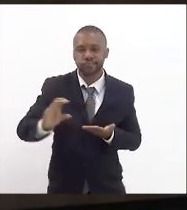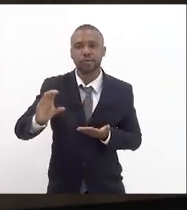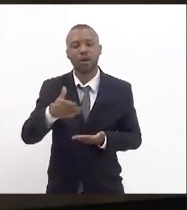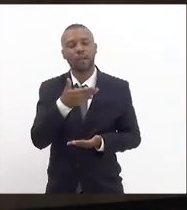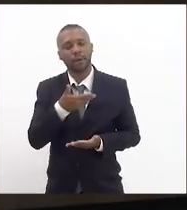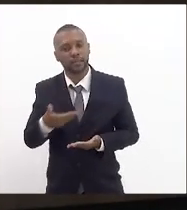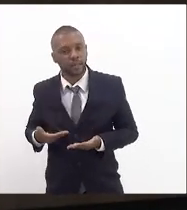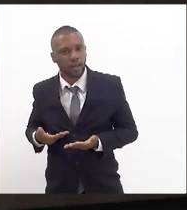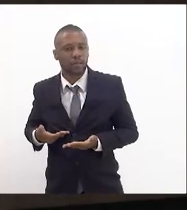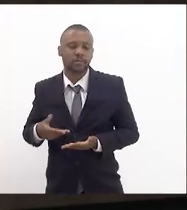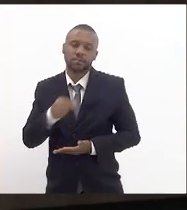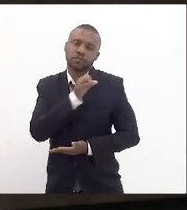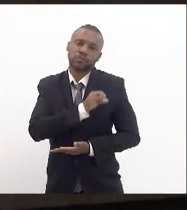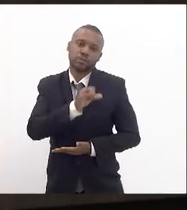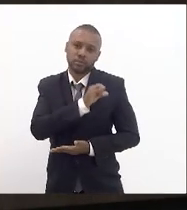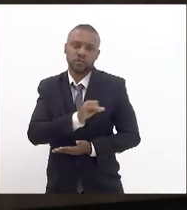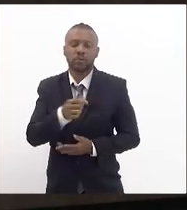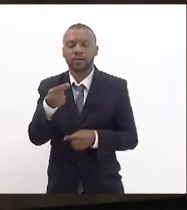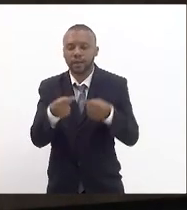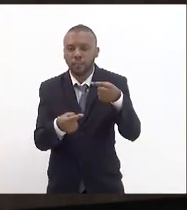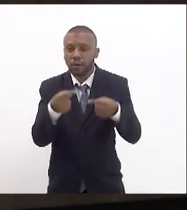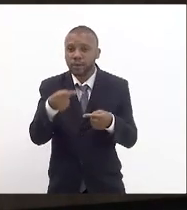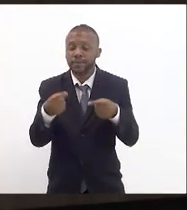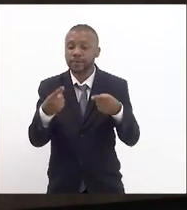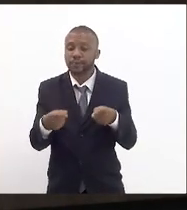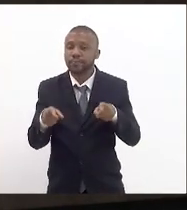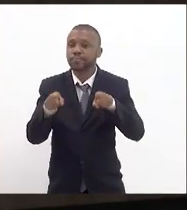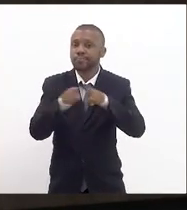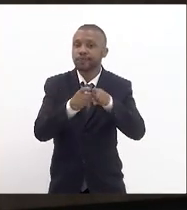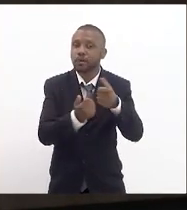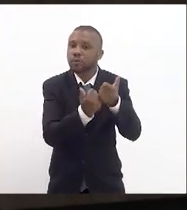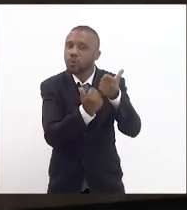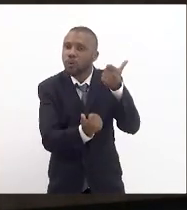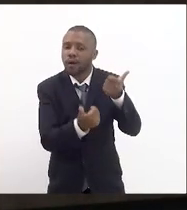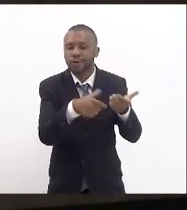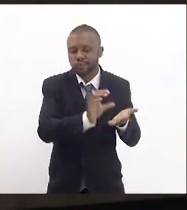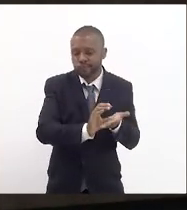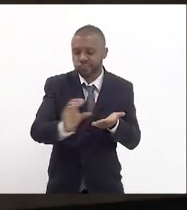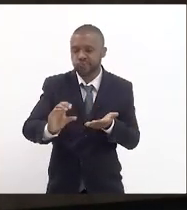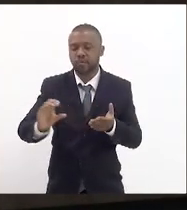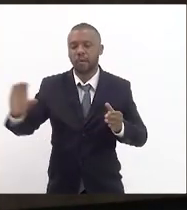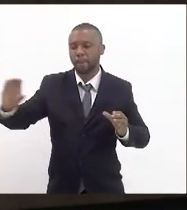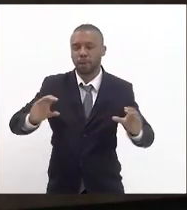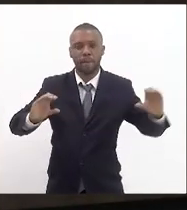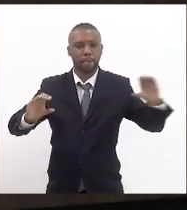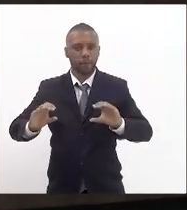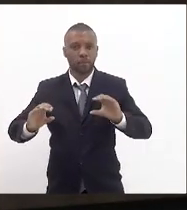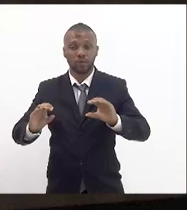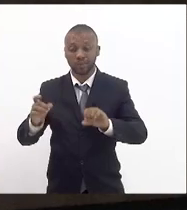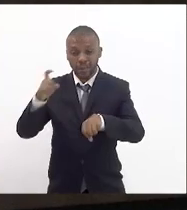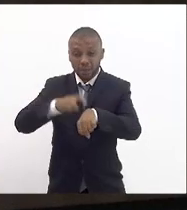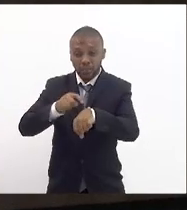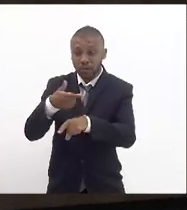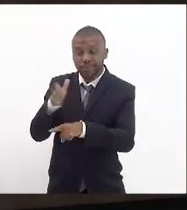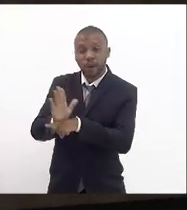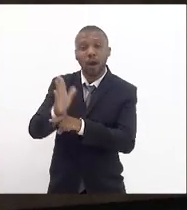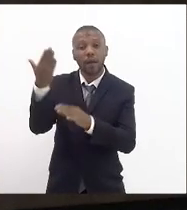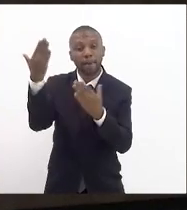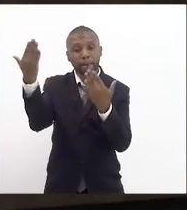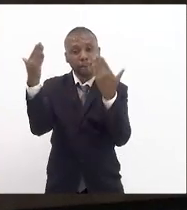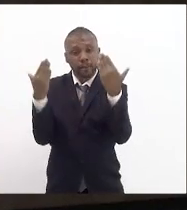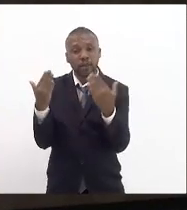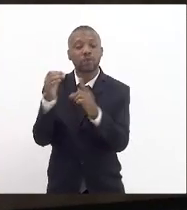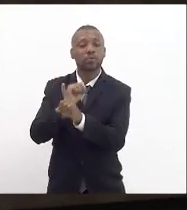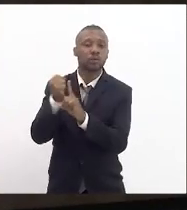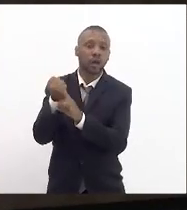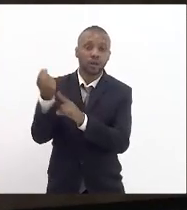Janeiro com essa política do cofinanciamento, fortalecendo a rede de atenção psicossocial. E no momento em que o governo federal tem